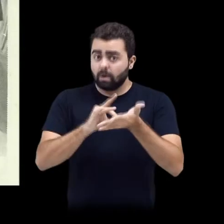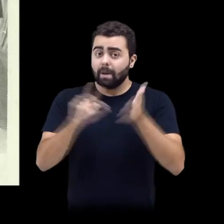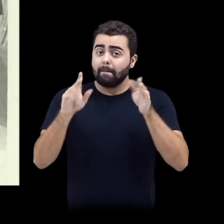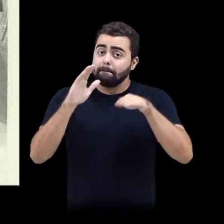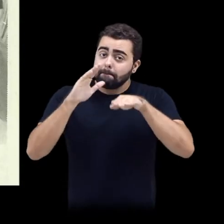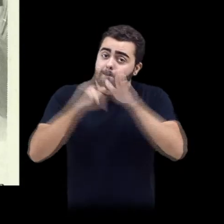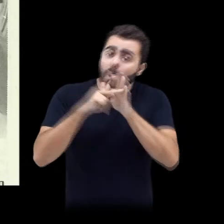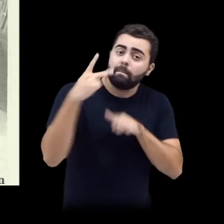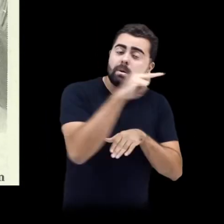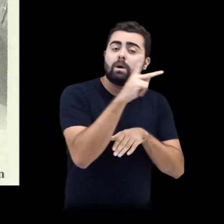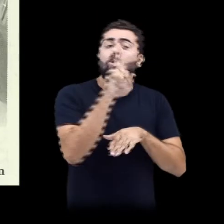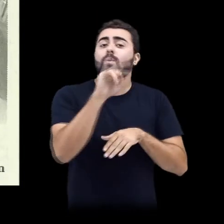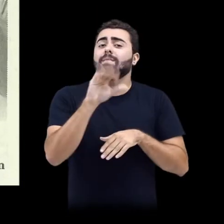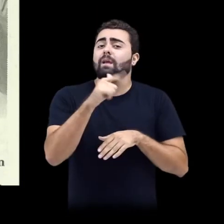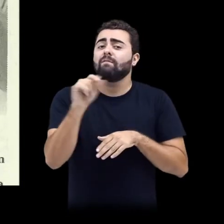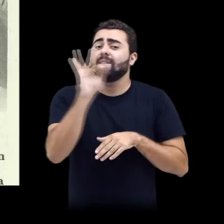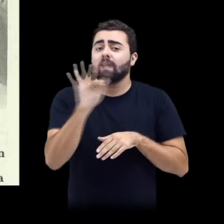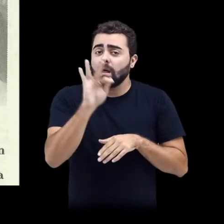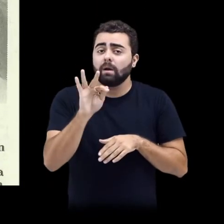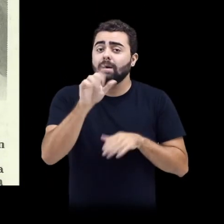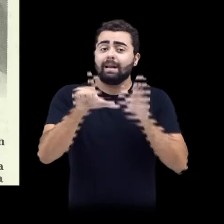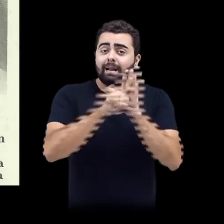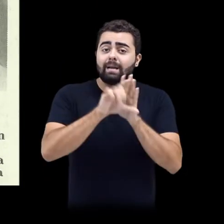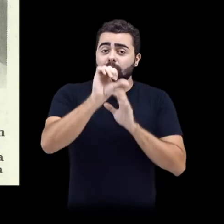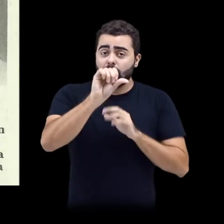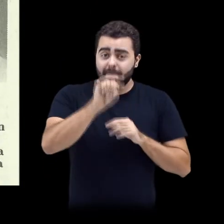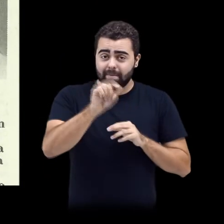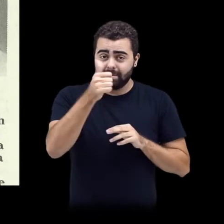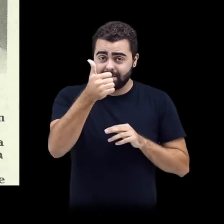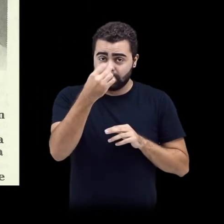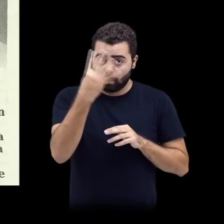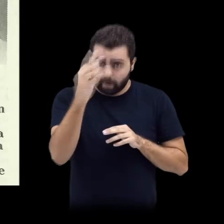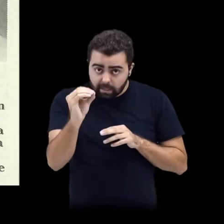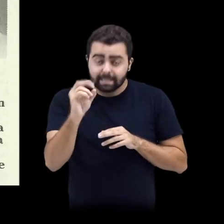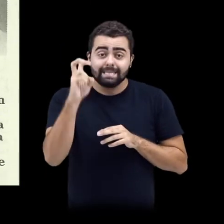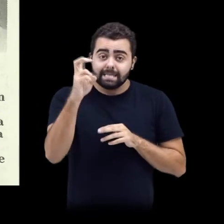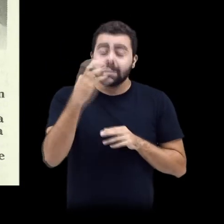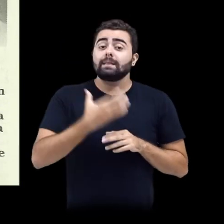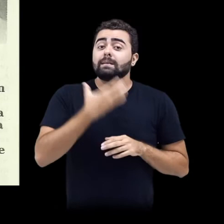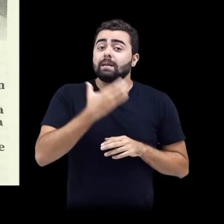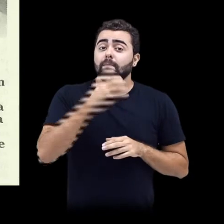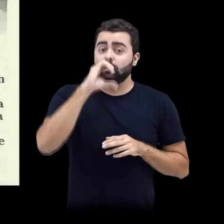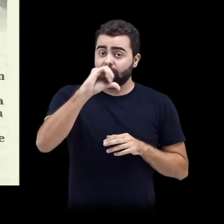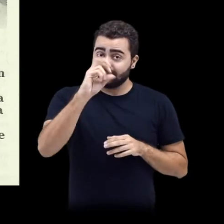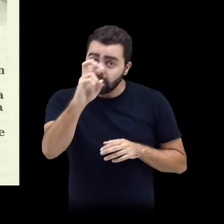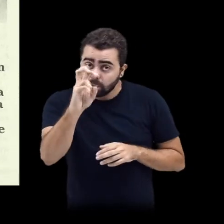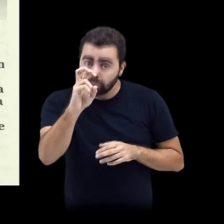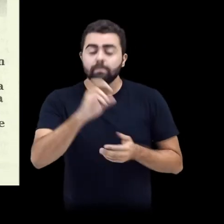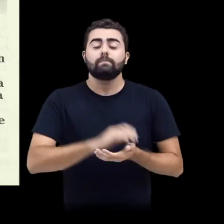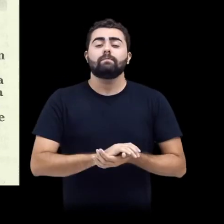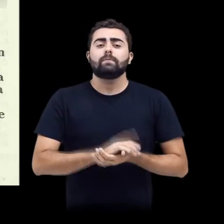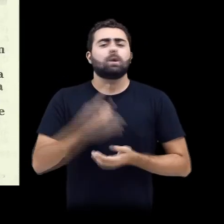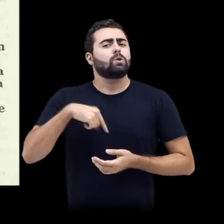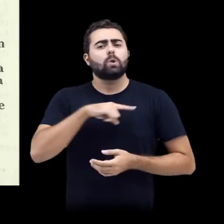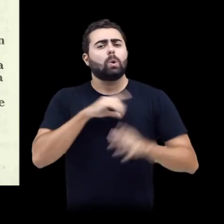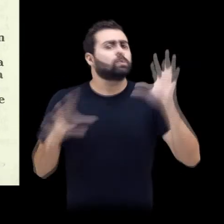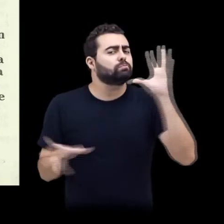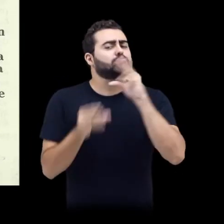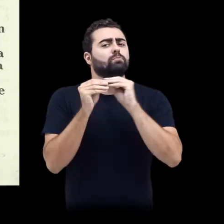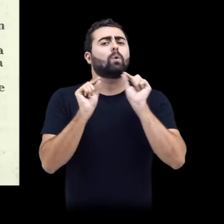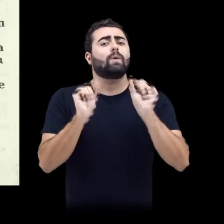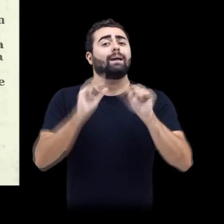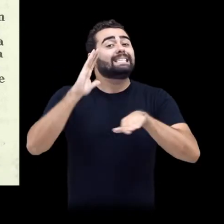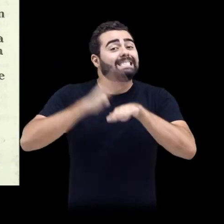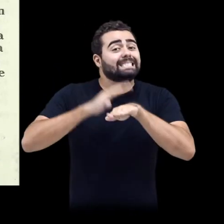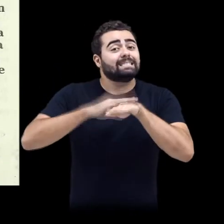nº 9.140, de 5 de dezembro de 95, concluiu pelo nexo de causalidade a responsabilidade objetiva